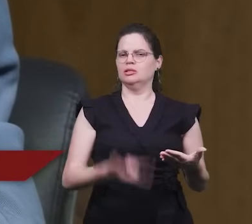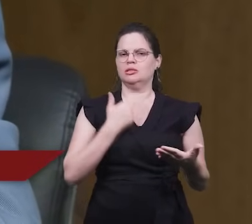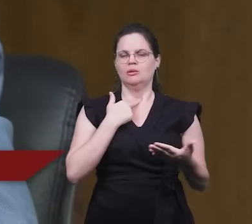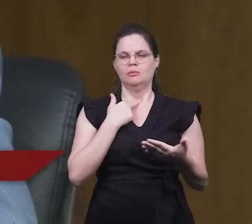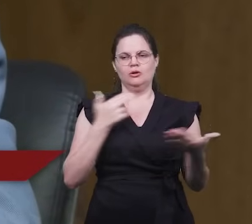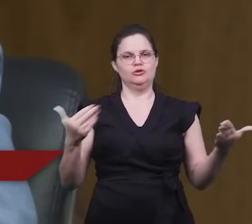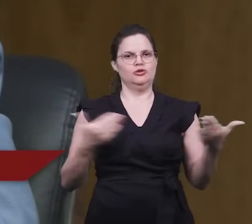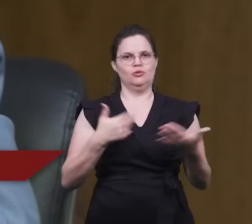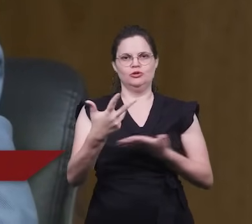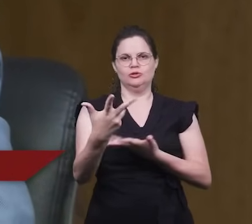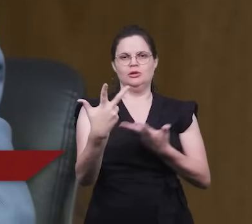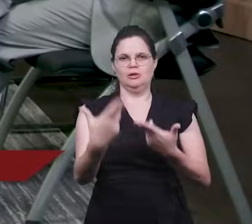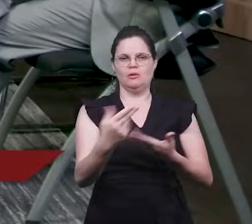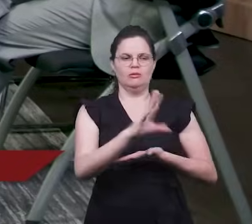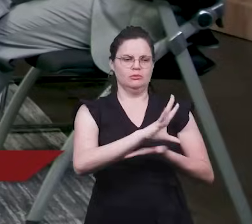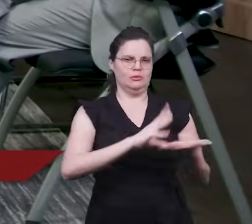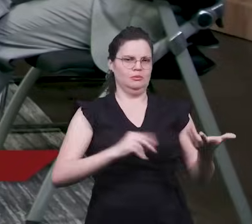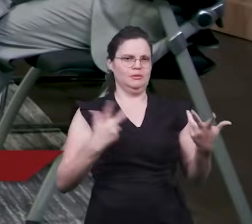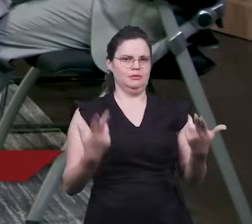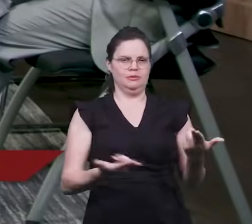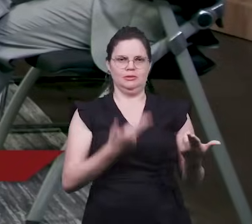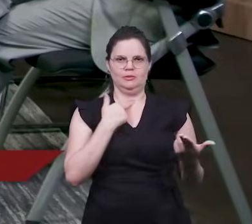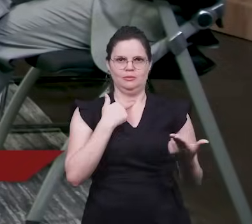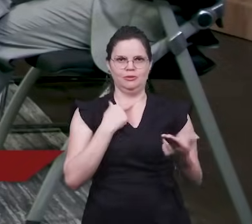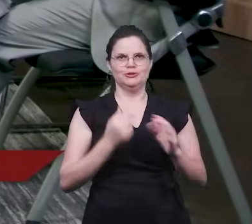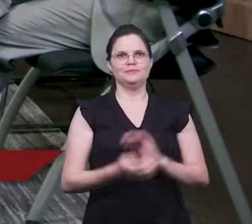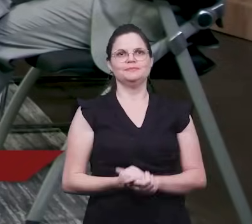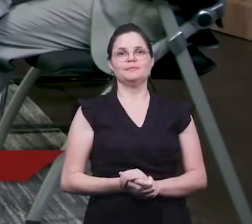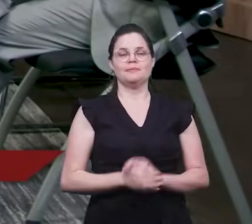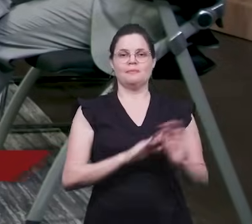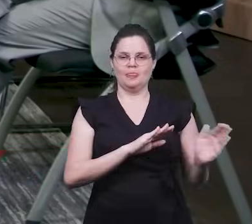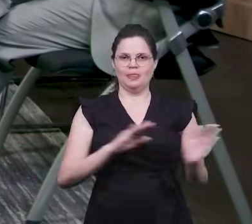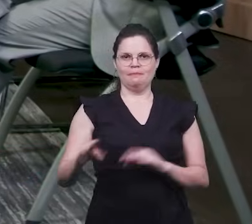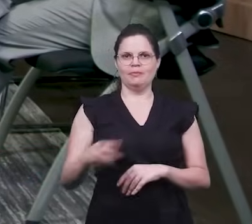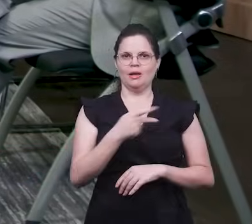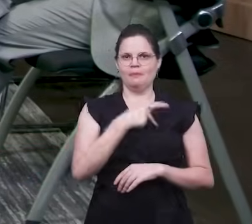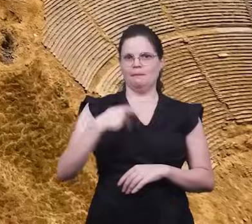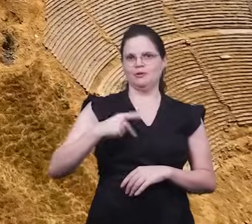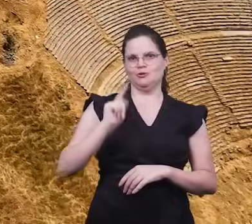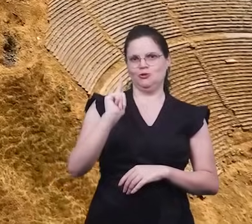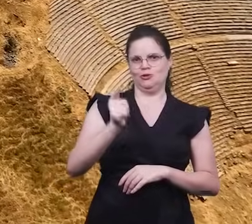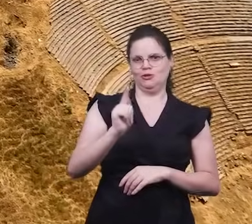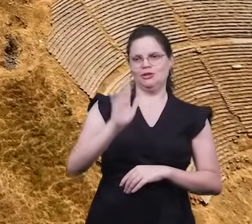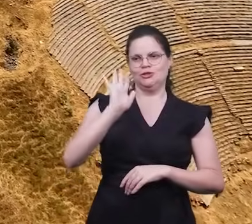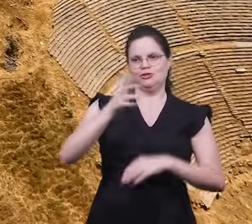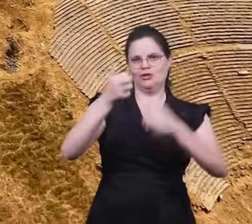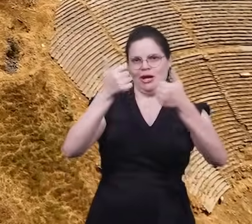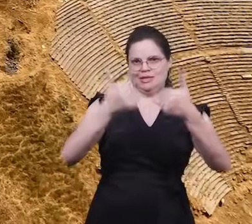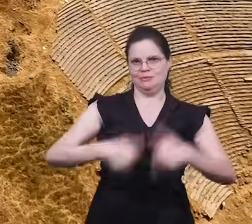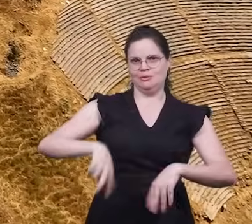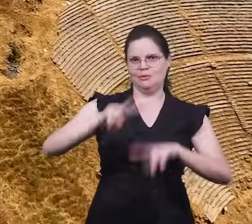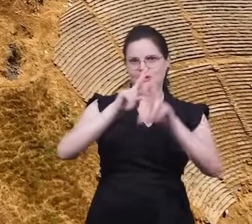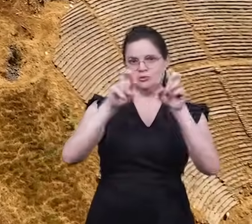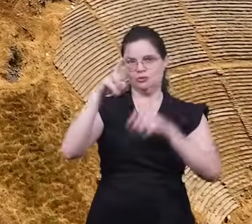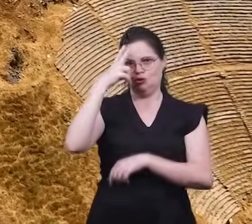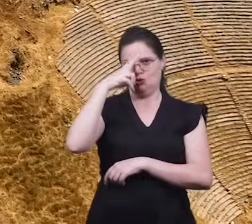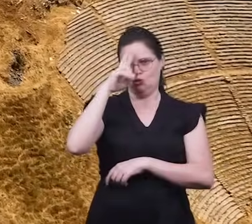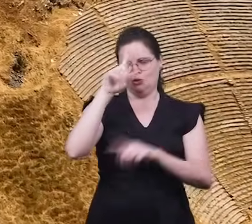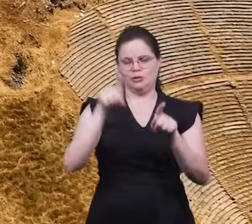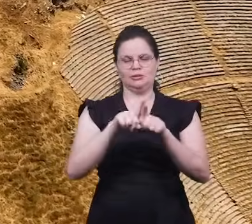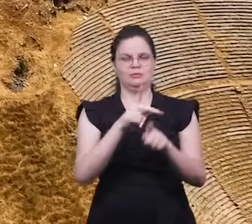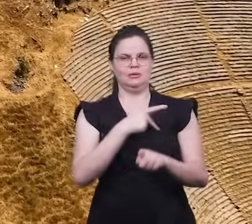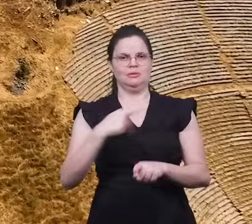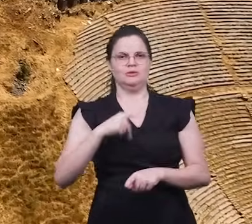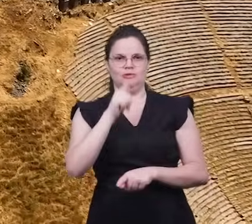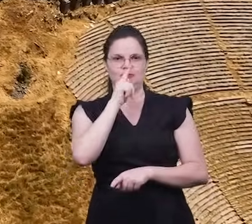aconteça nas nossas vidas. Muito bem. Pastor Edson Ian, o pastor Deuti já deu o gancho aqui, né, para a parte histórica,